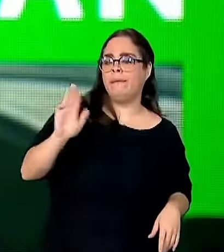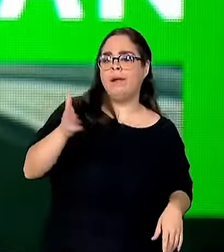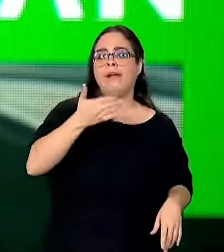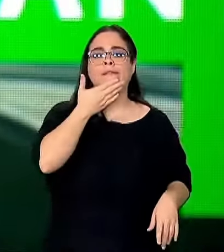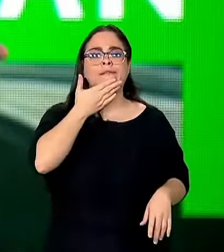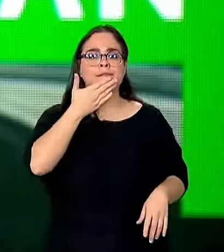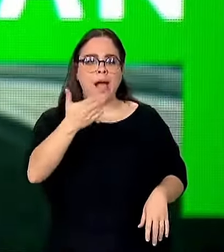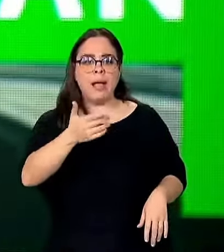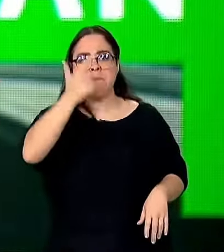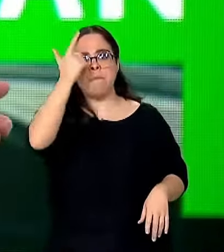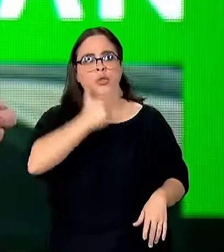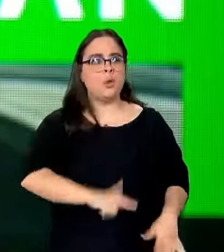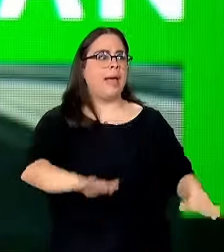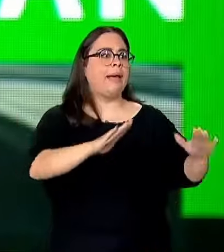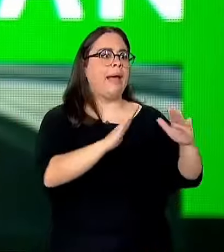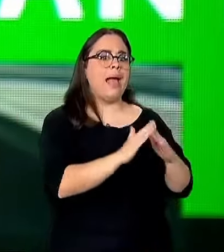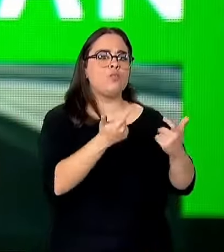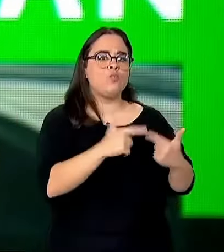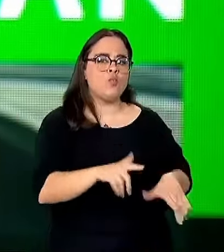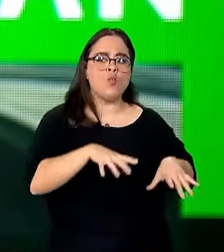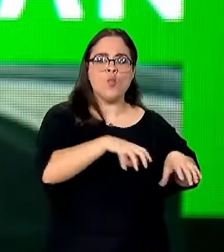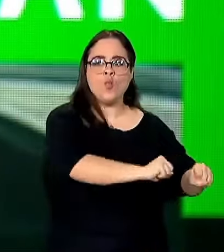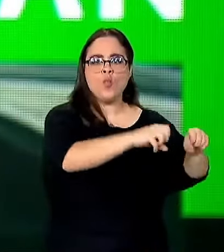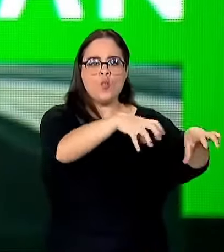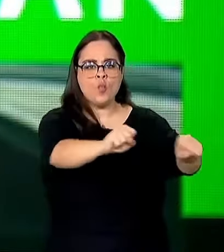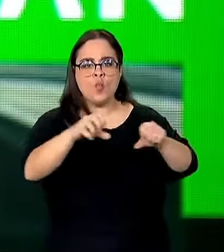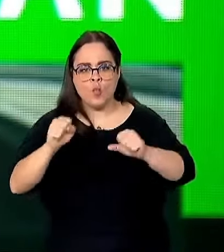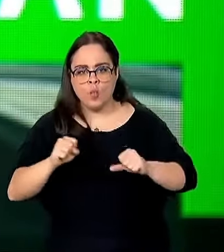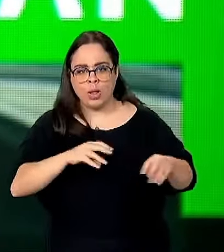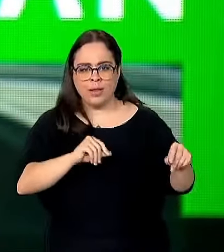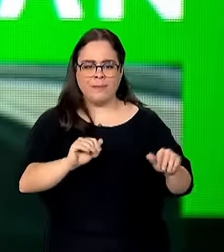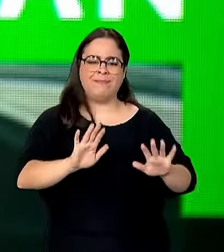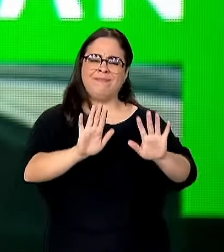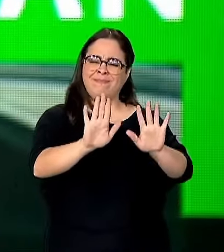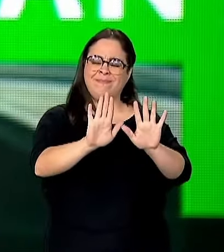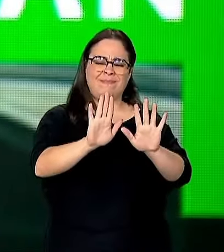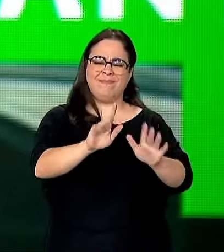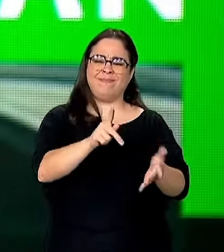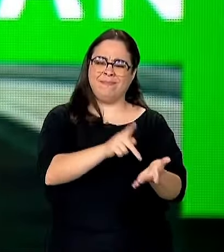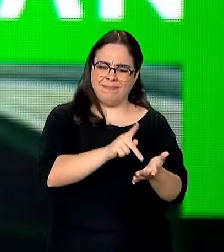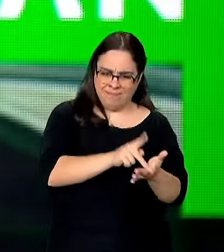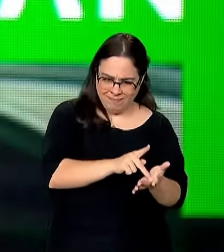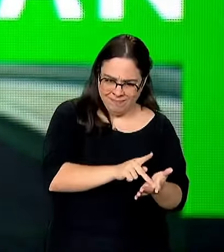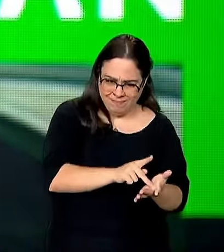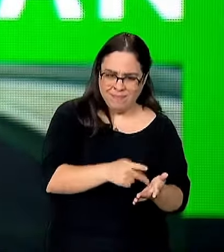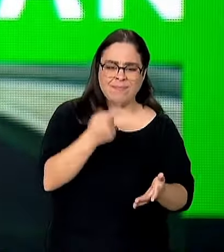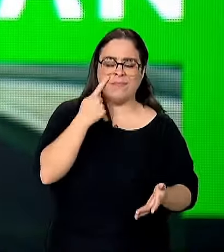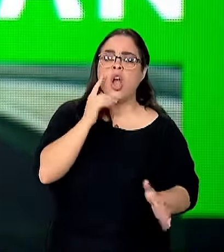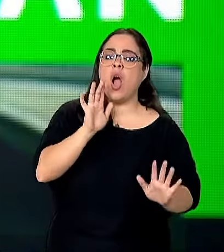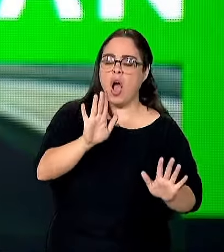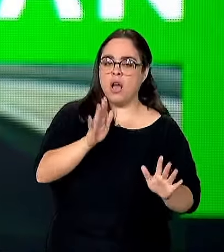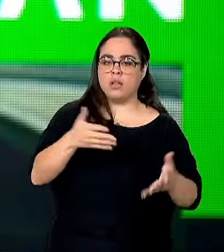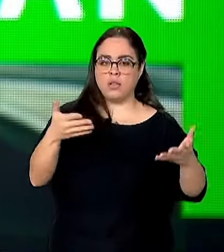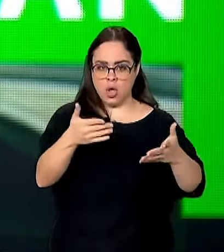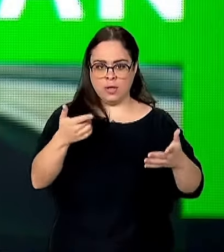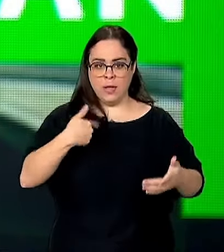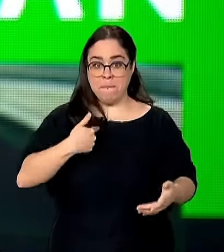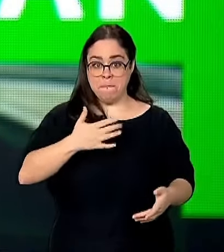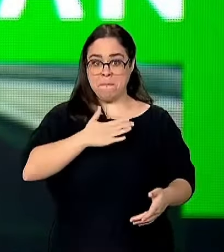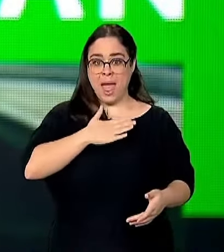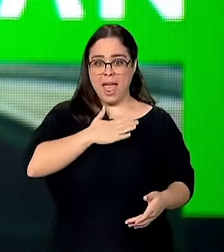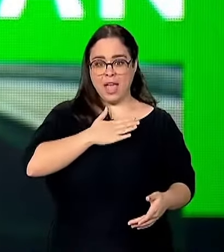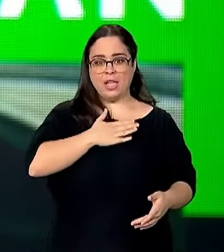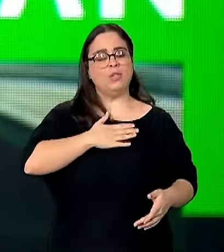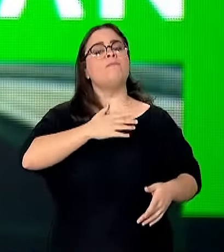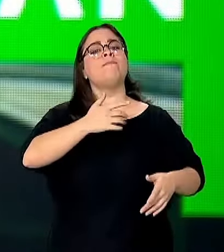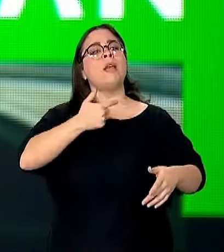favoráveis sem terra, porque o sem terra invade terra. Vamos ser francos. Hoje, não é o sem terra que toma a